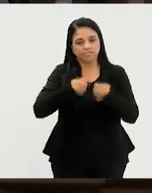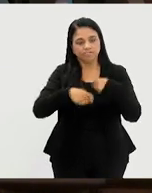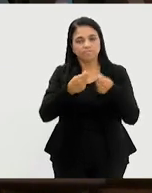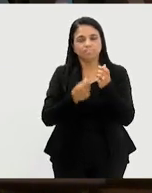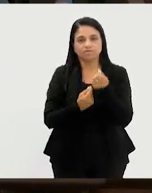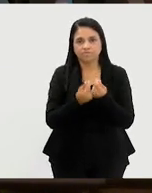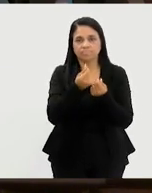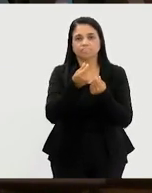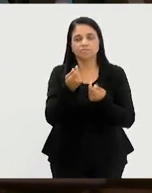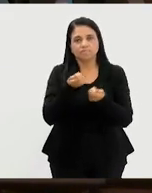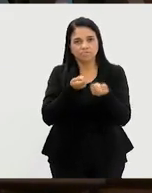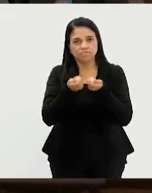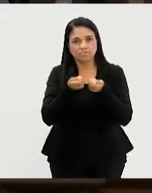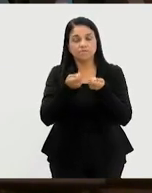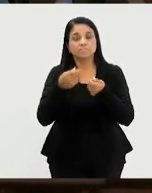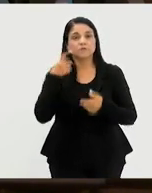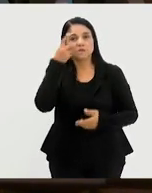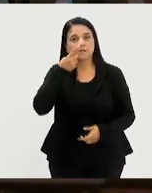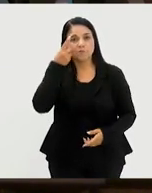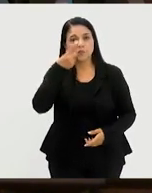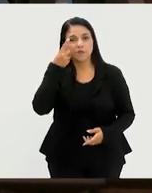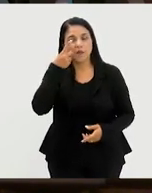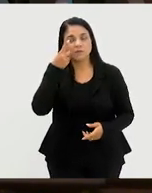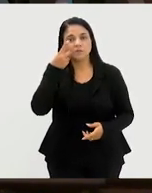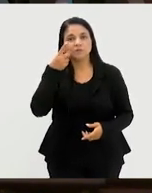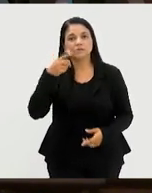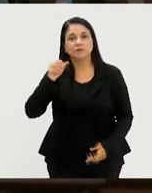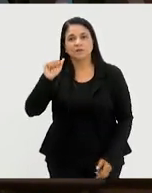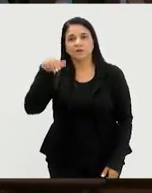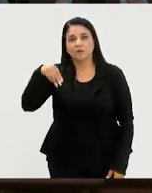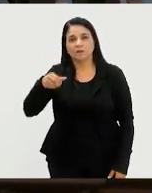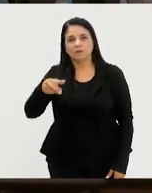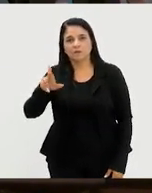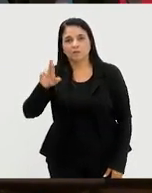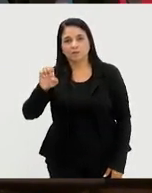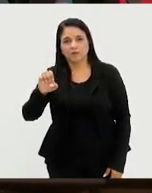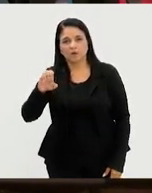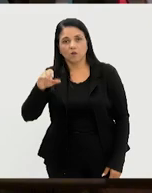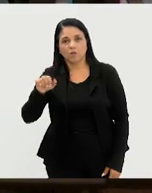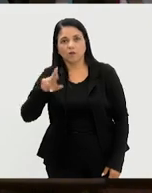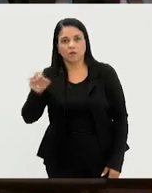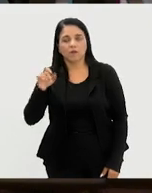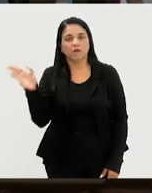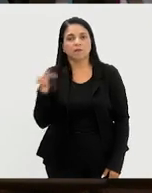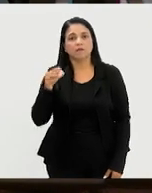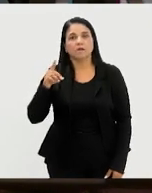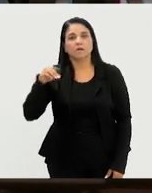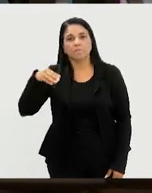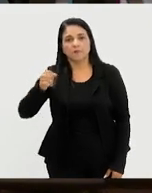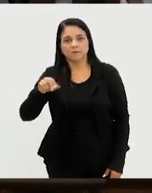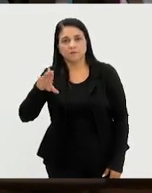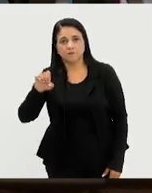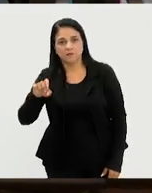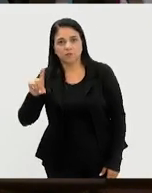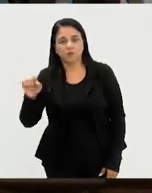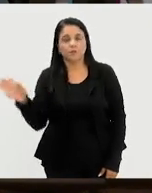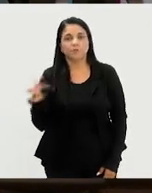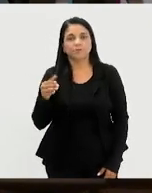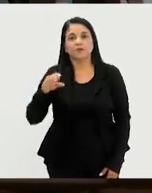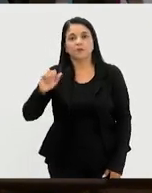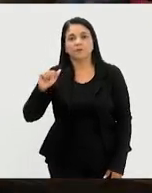e controle Deputado André Correia deputado Carlos Macedo Deputado Andrezinho